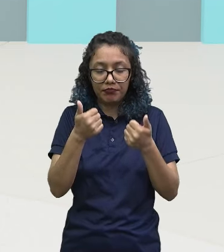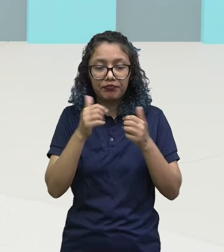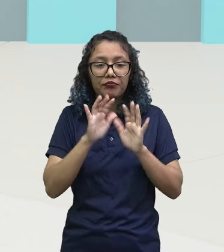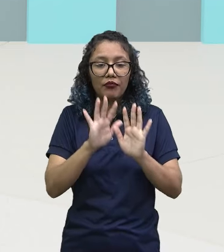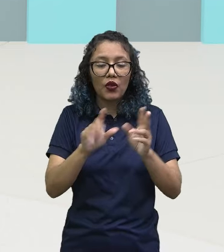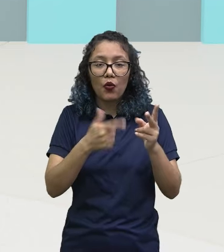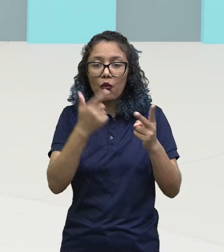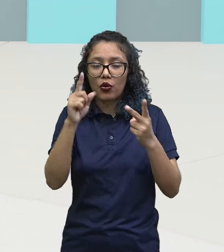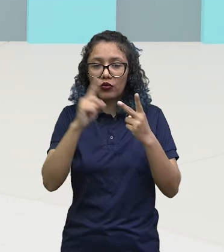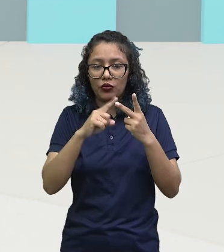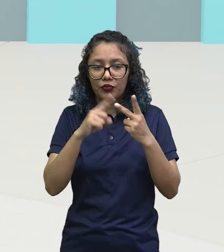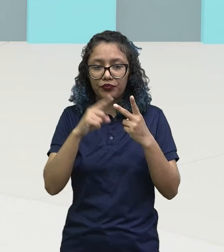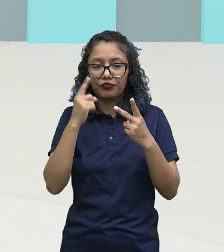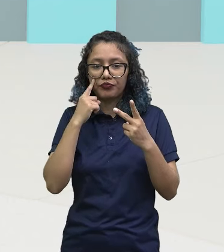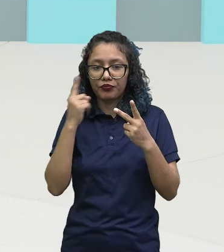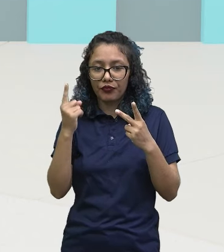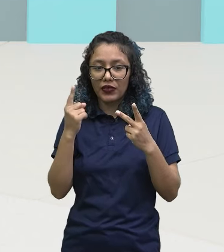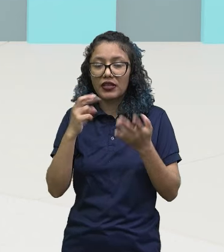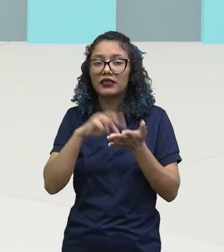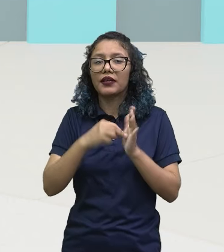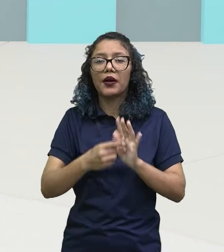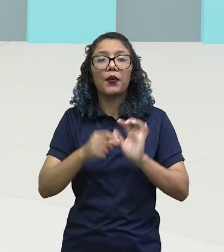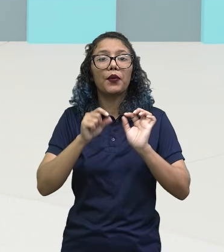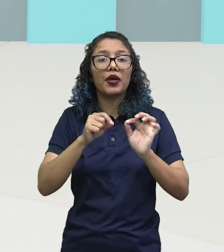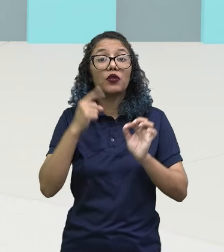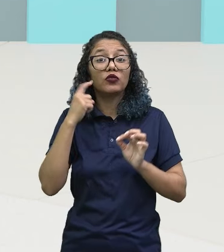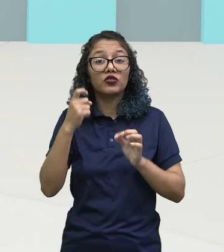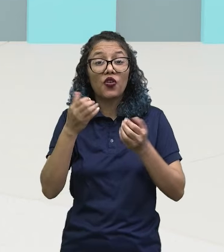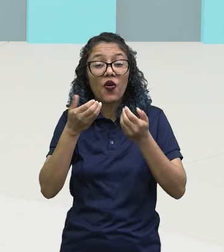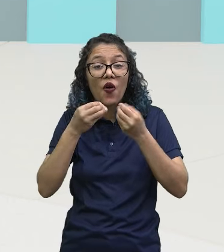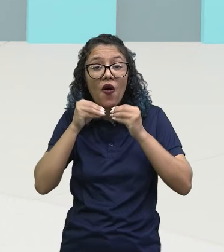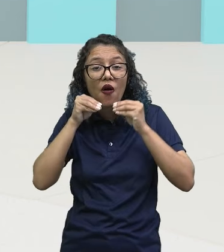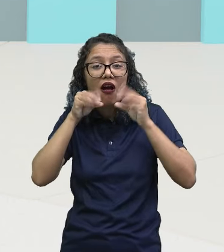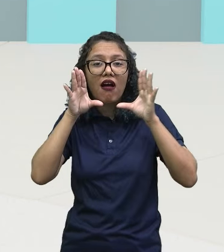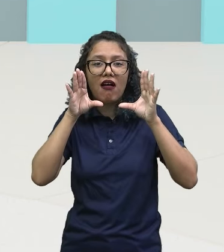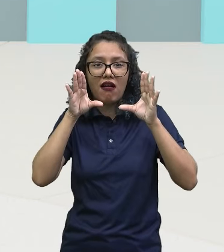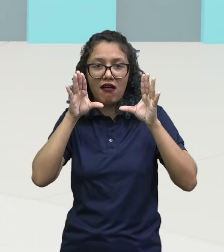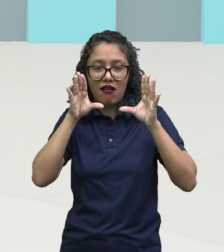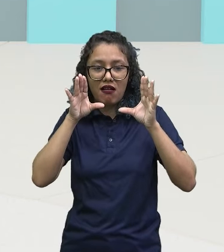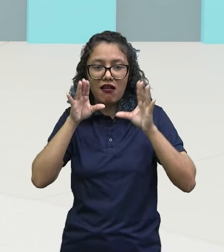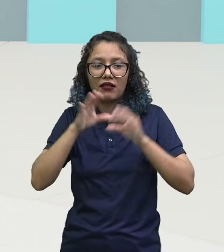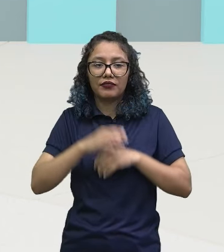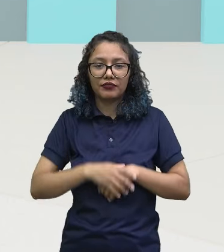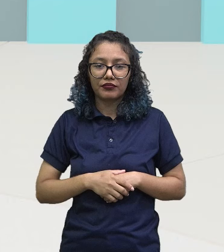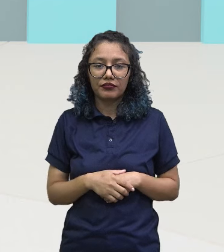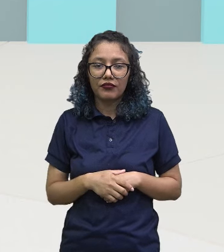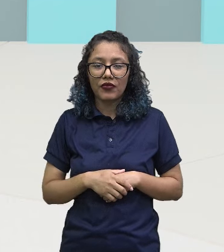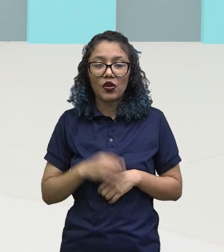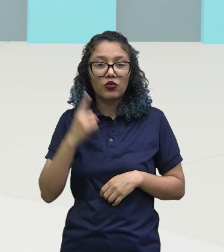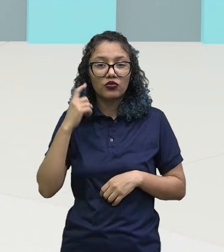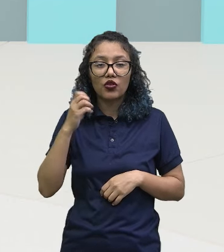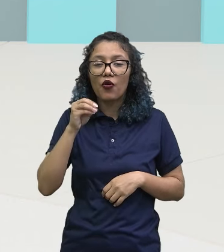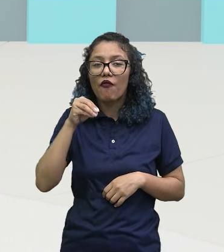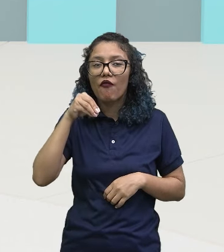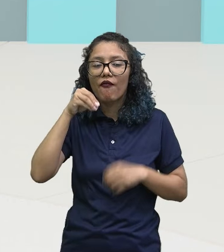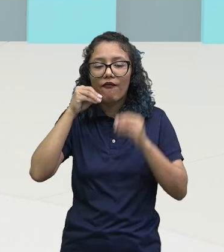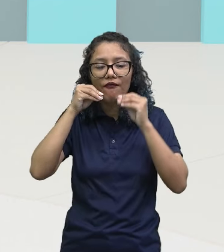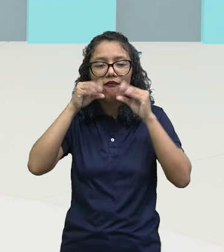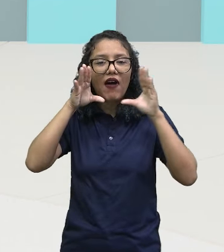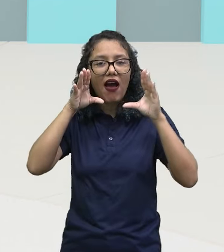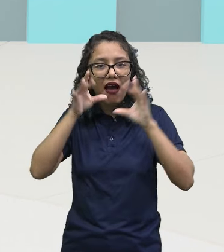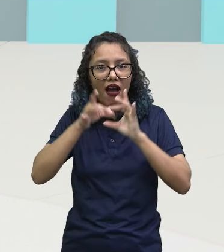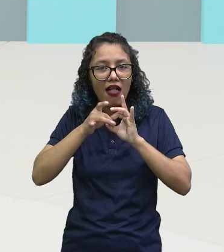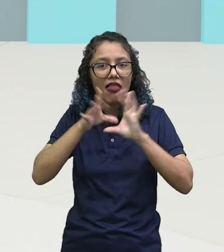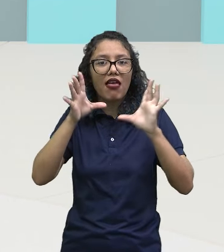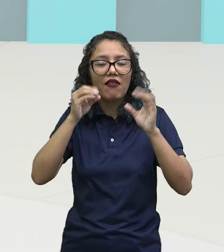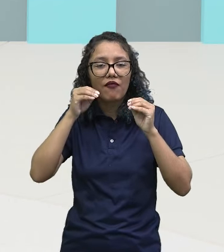aula, indica que o som é para fora, é aberto, timbre aberto, como diz aí a gramática. Então, se eu